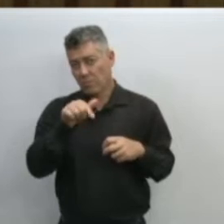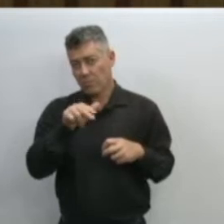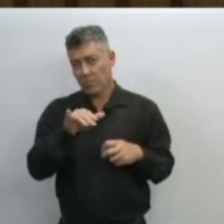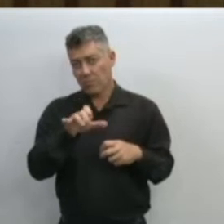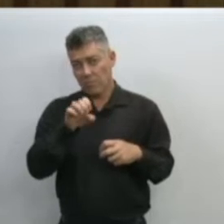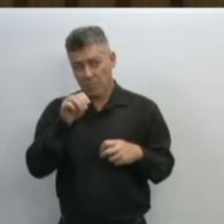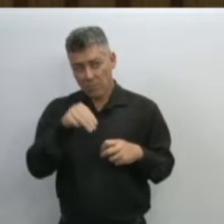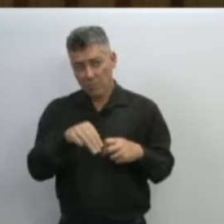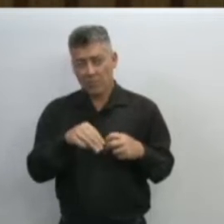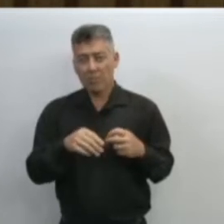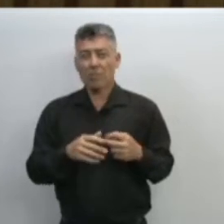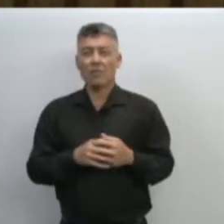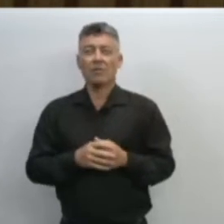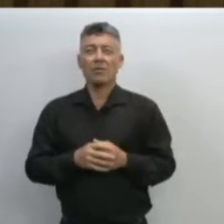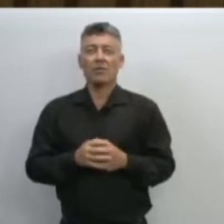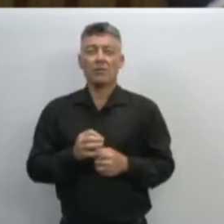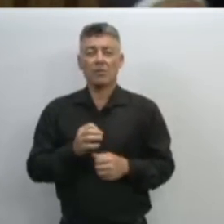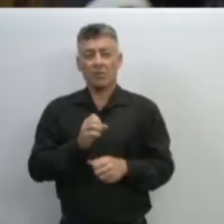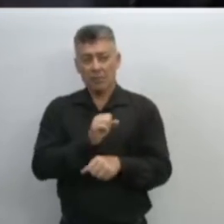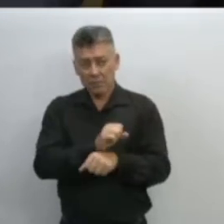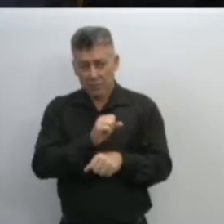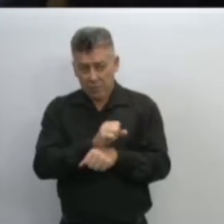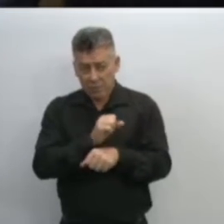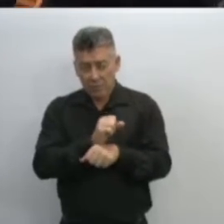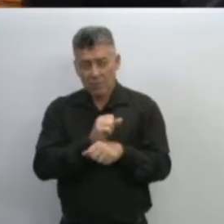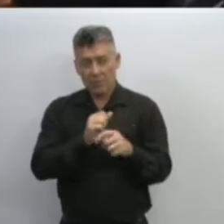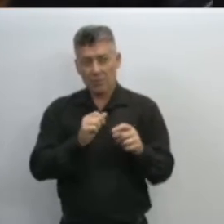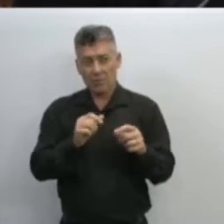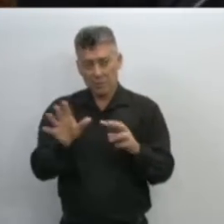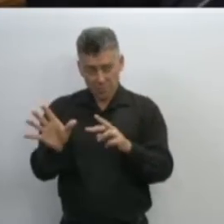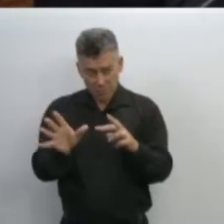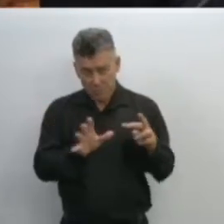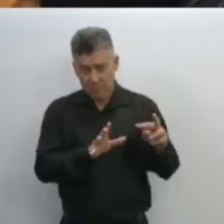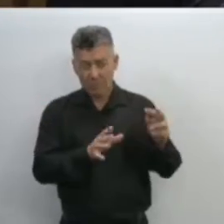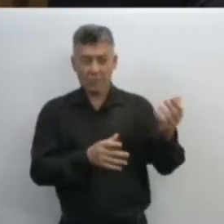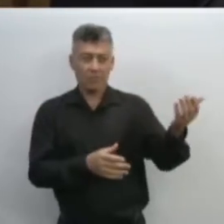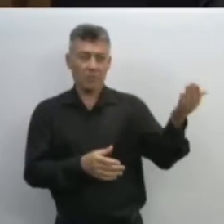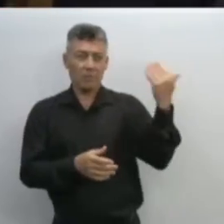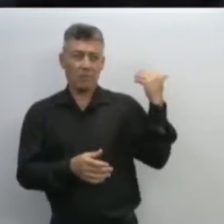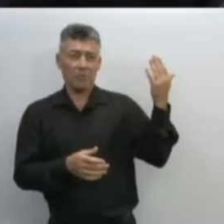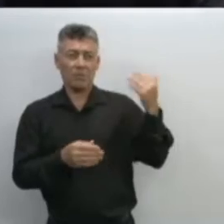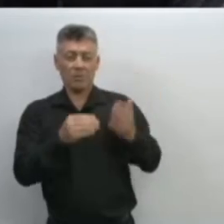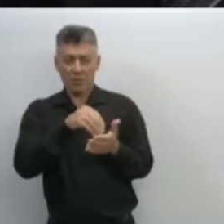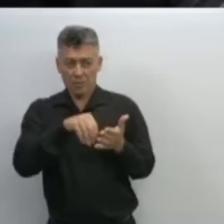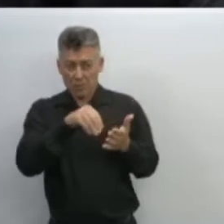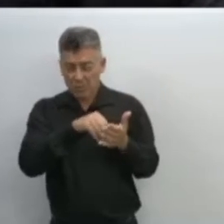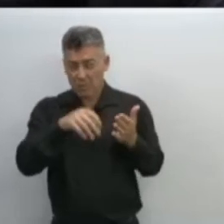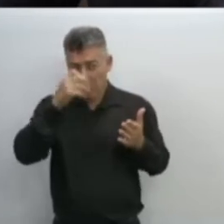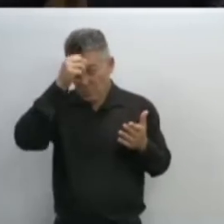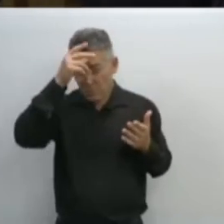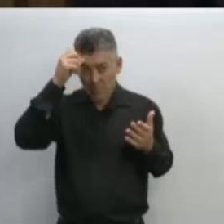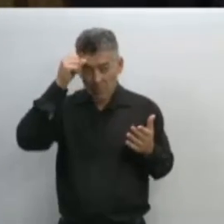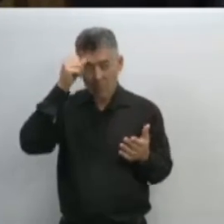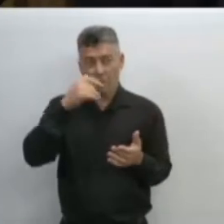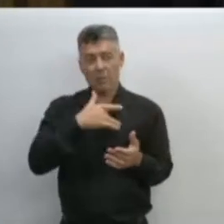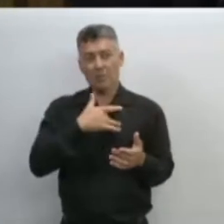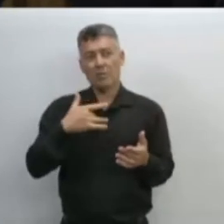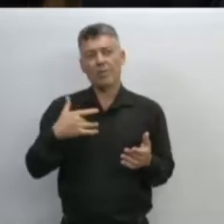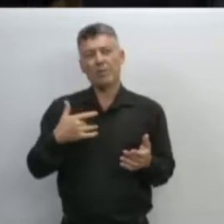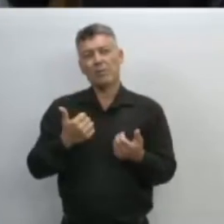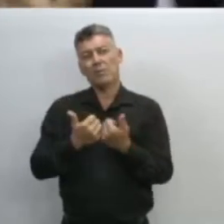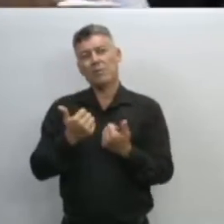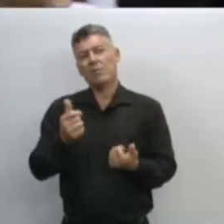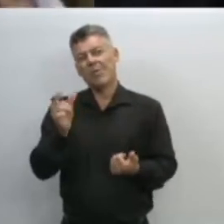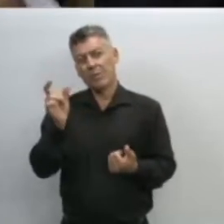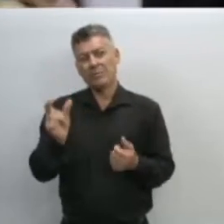Catarina. E o que esperamos é que essa reunião que foi feita semana passada da Secretaria Municipal de Saúde com representantes e